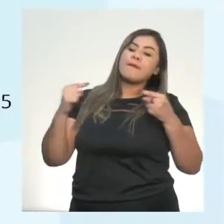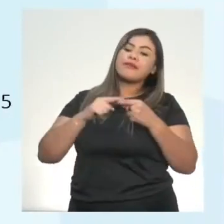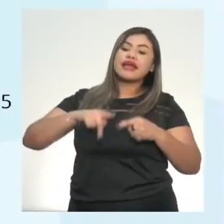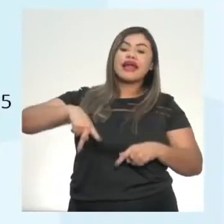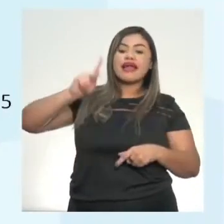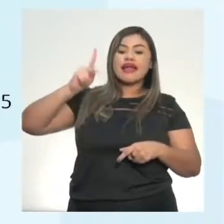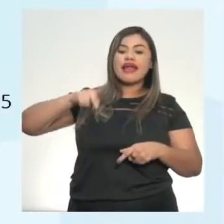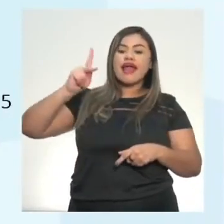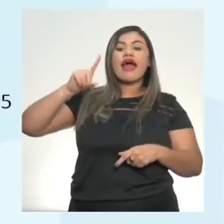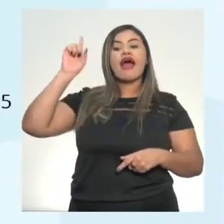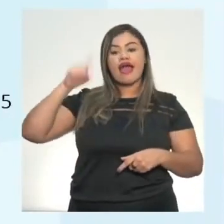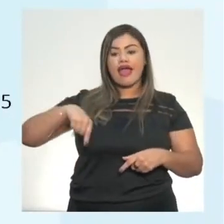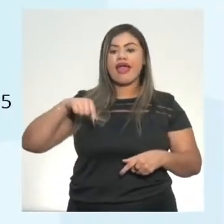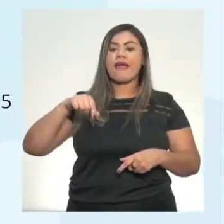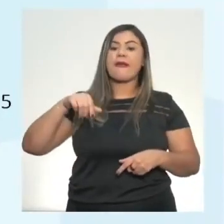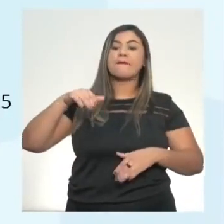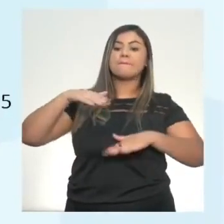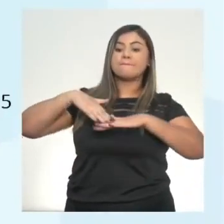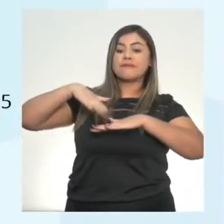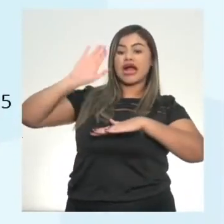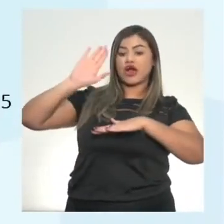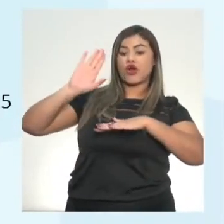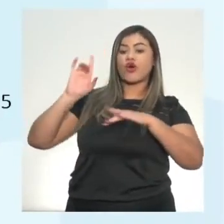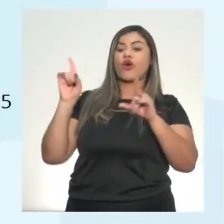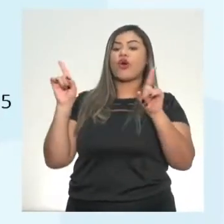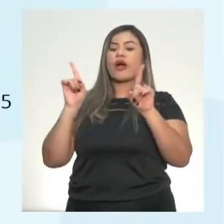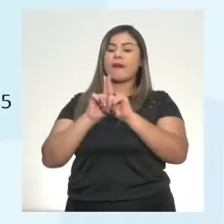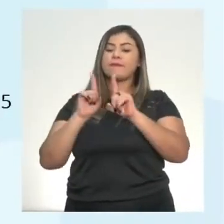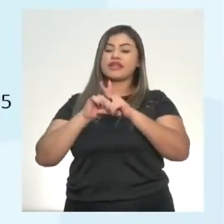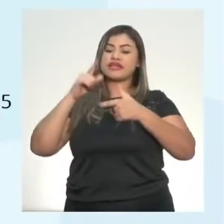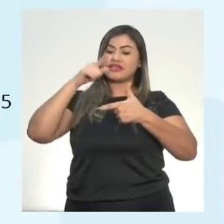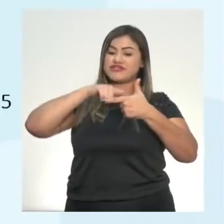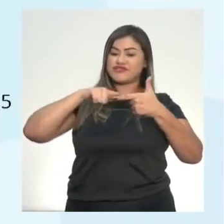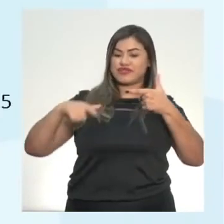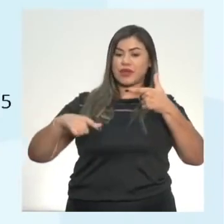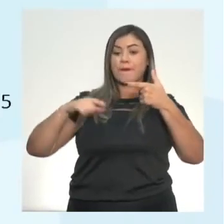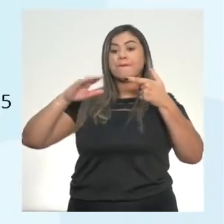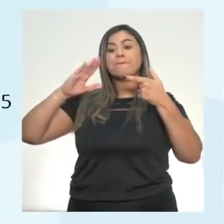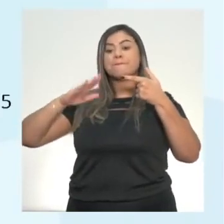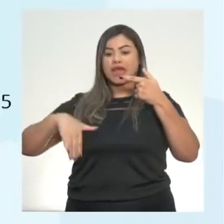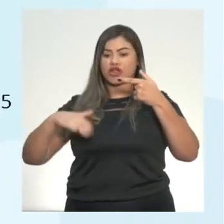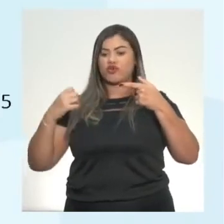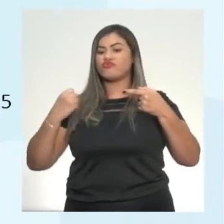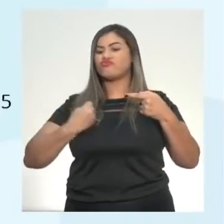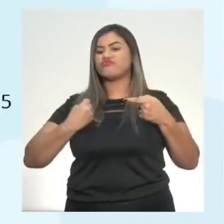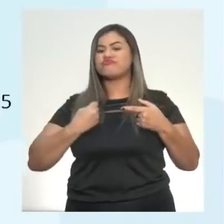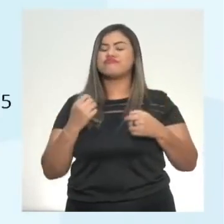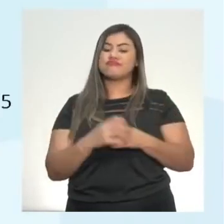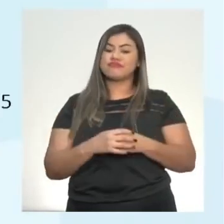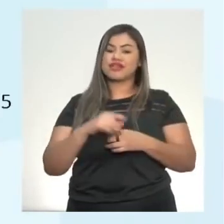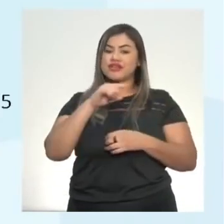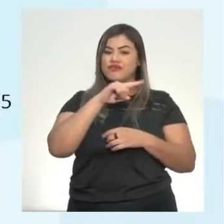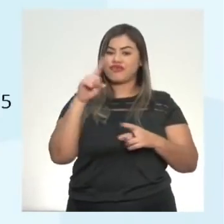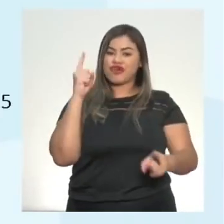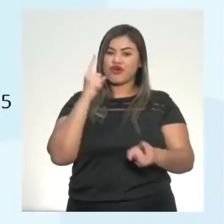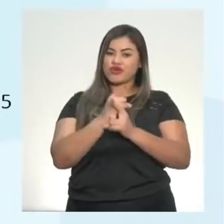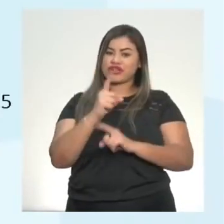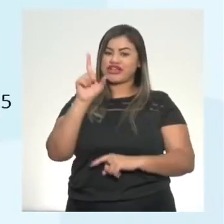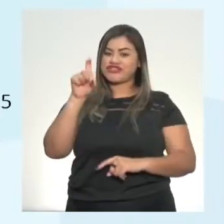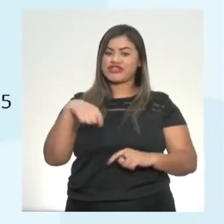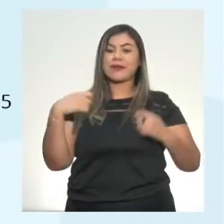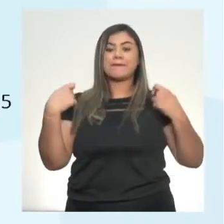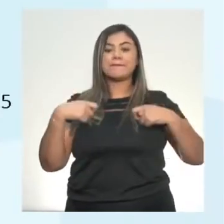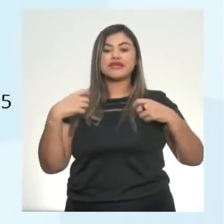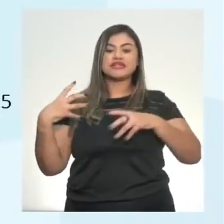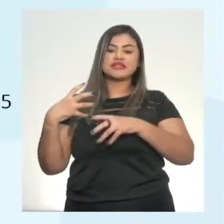K. K é o maior dividido pelo menor. Então, para você encontrar o valor de x, você vai